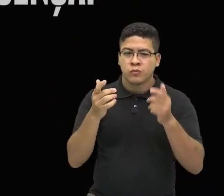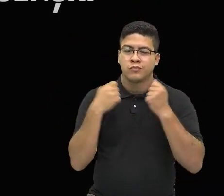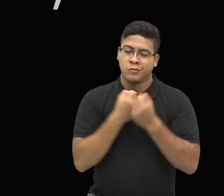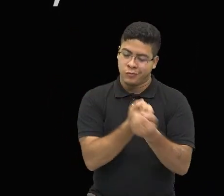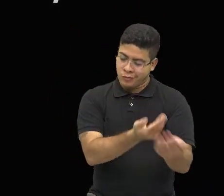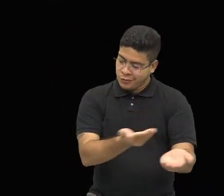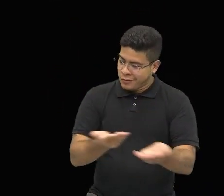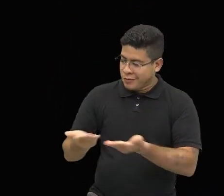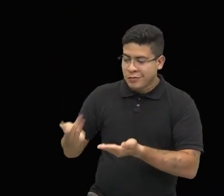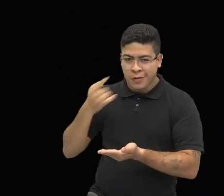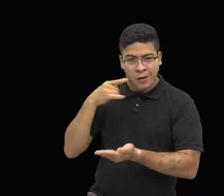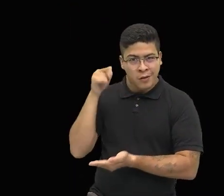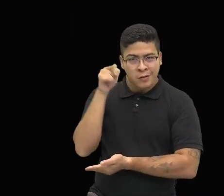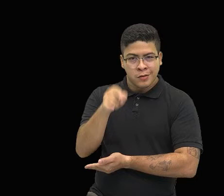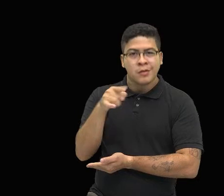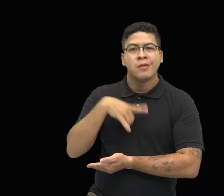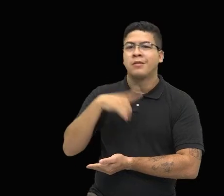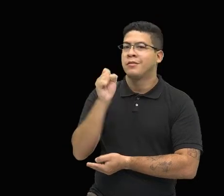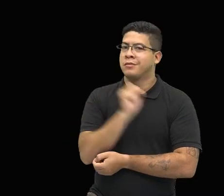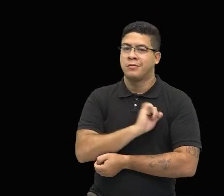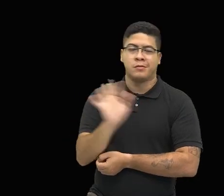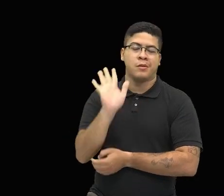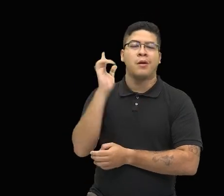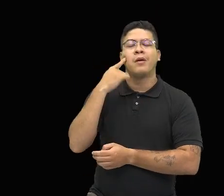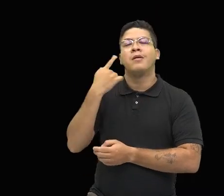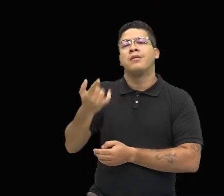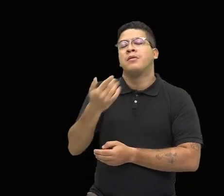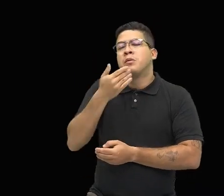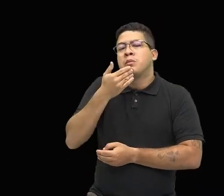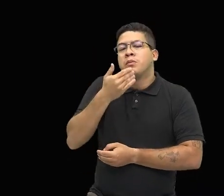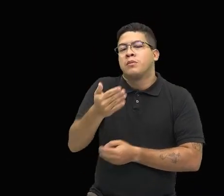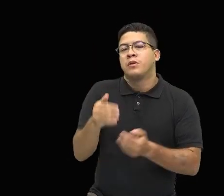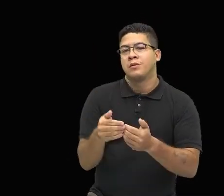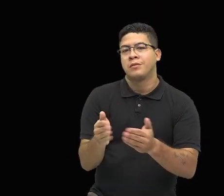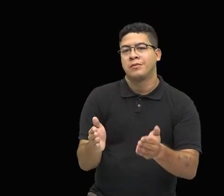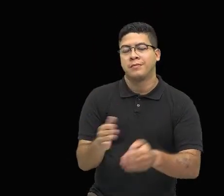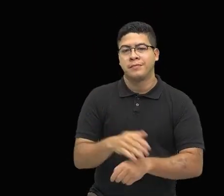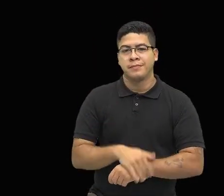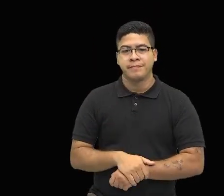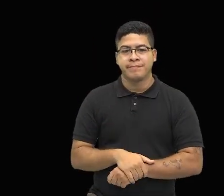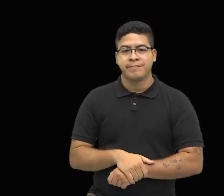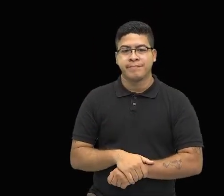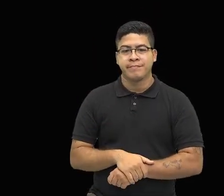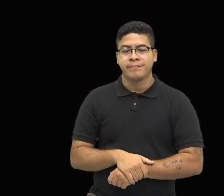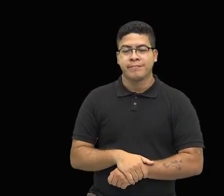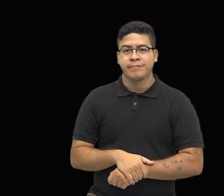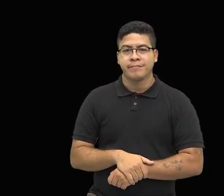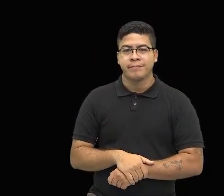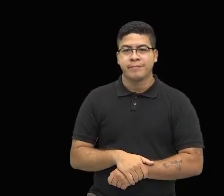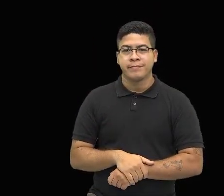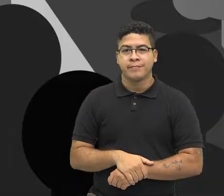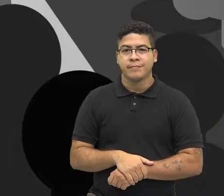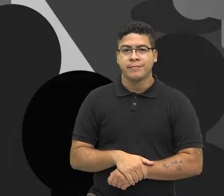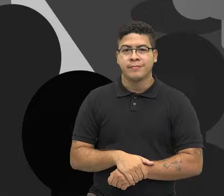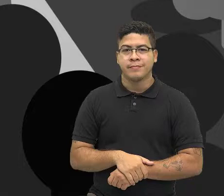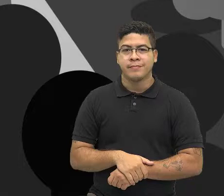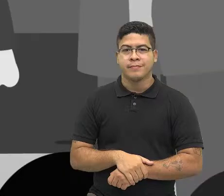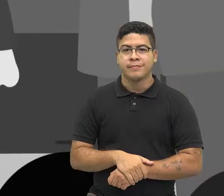Irene. Você não precisa pedir licença. Manuel Bandeira.